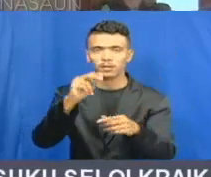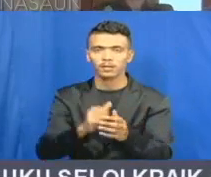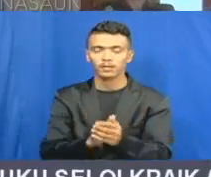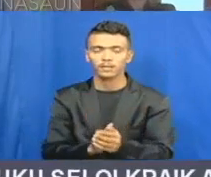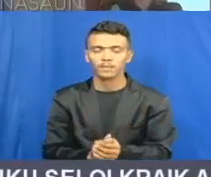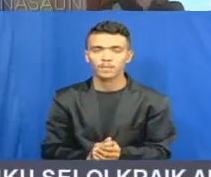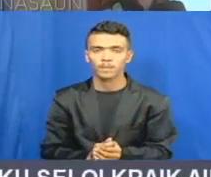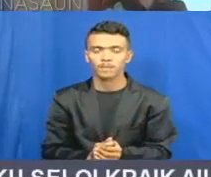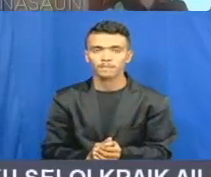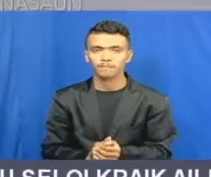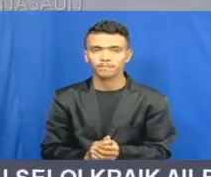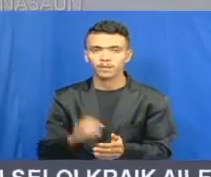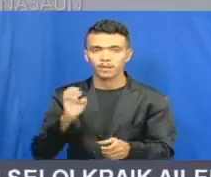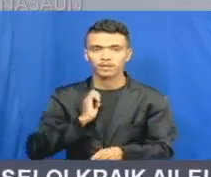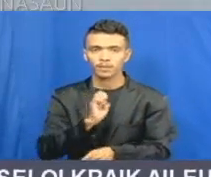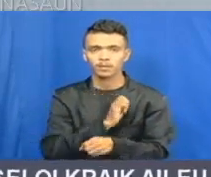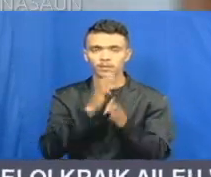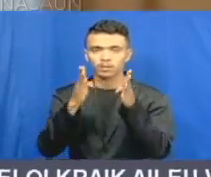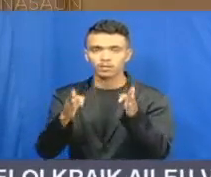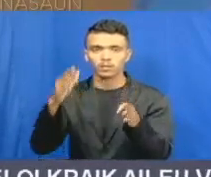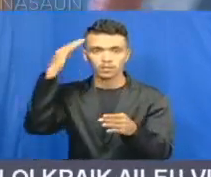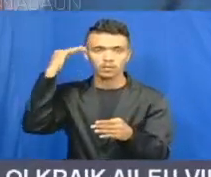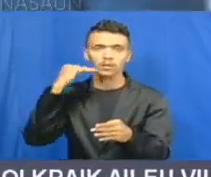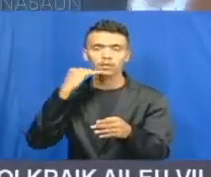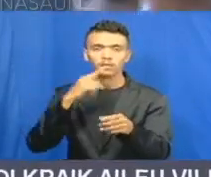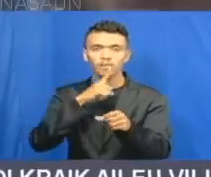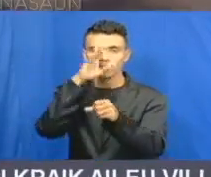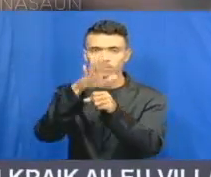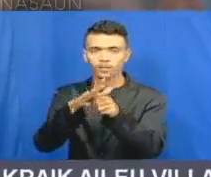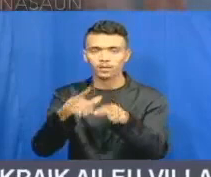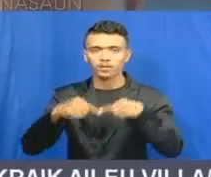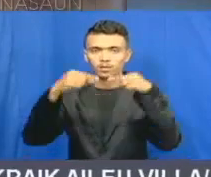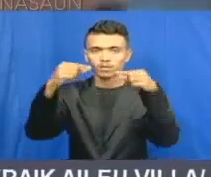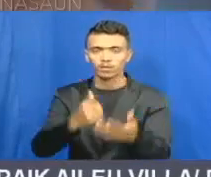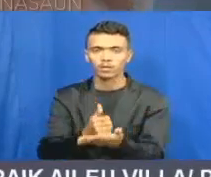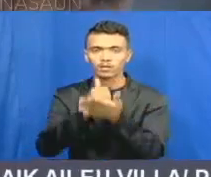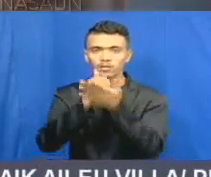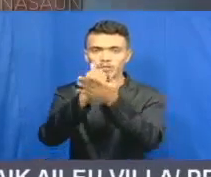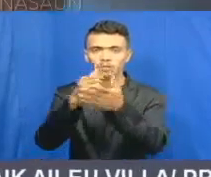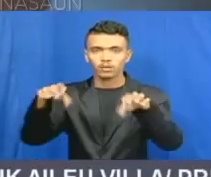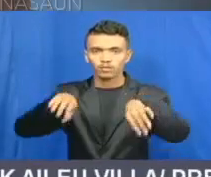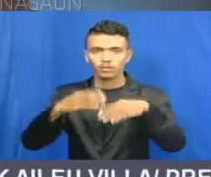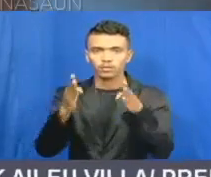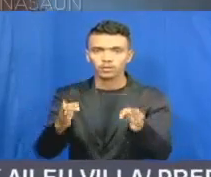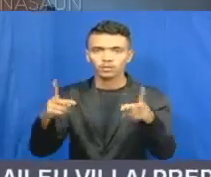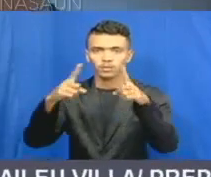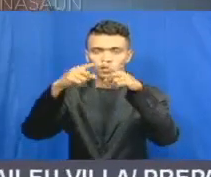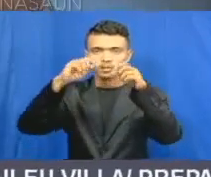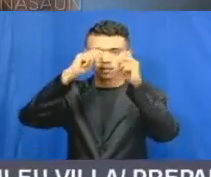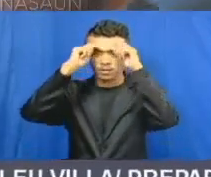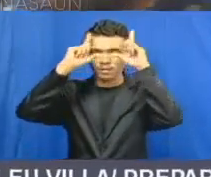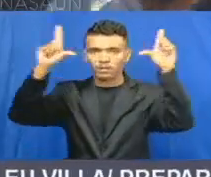aqui resumida. Embaixador Coreia Sul não é comprometido. Se for apoio capacitação recurso humano para Timor One,